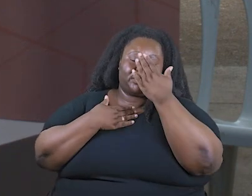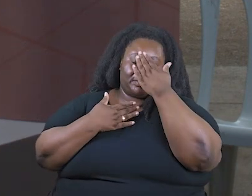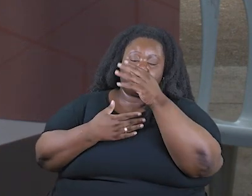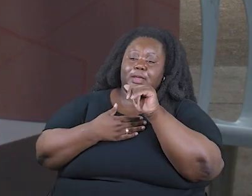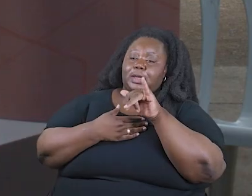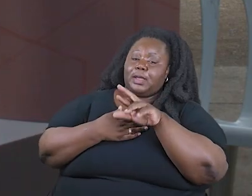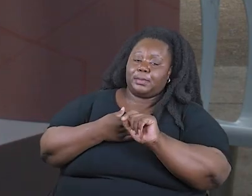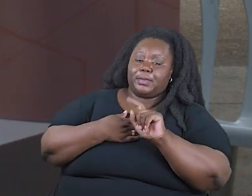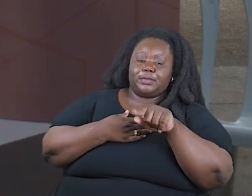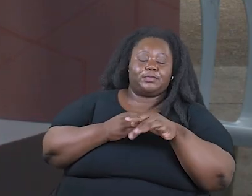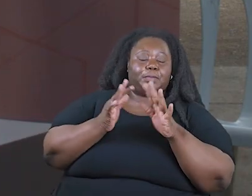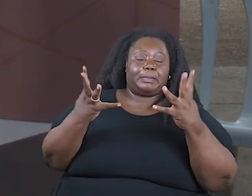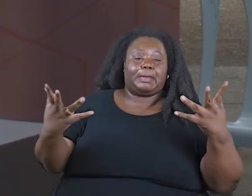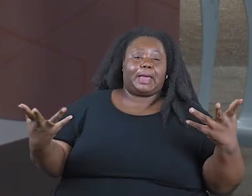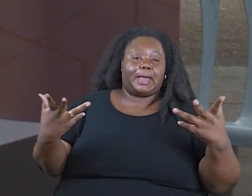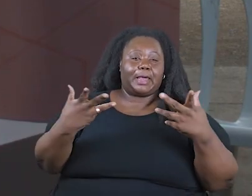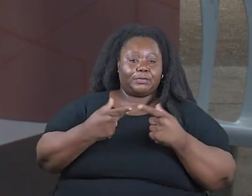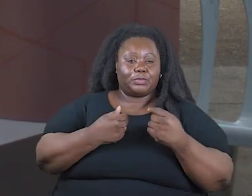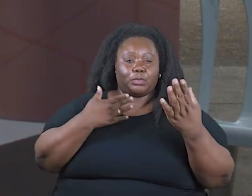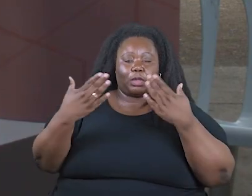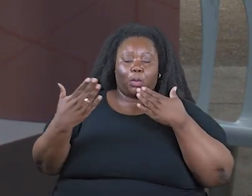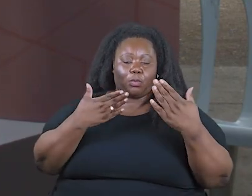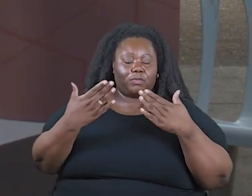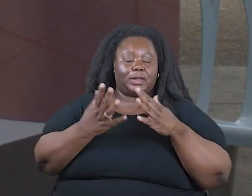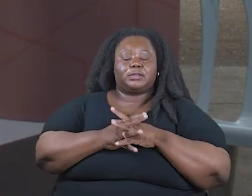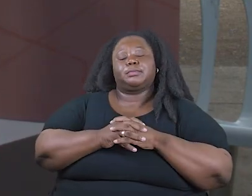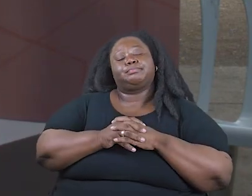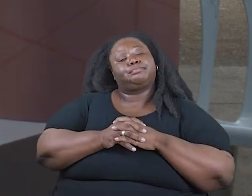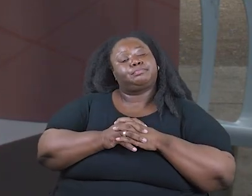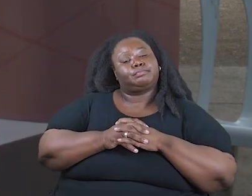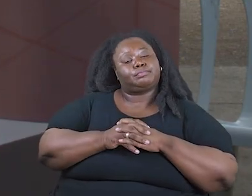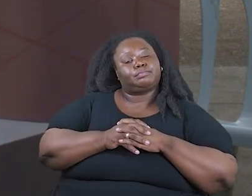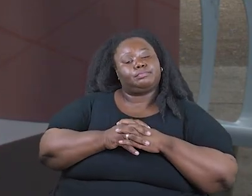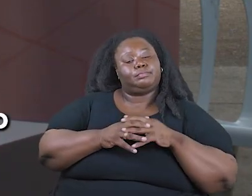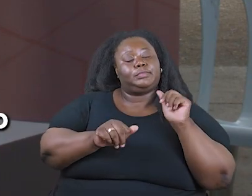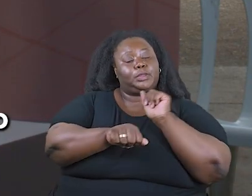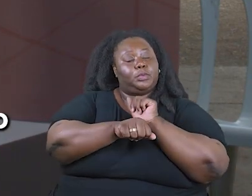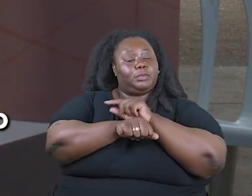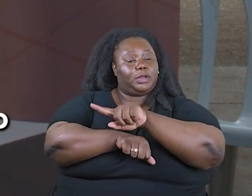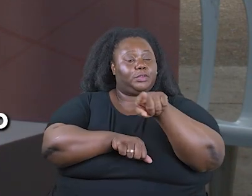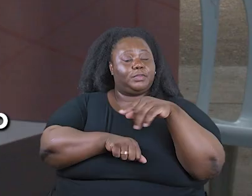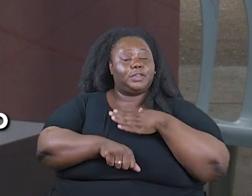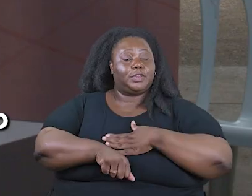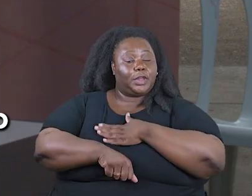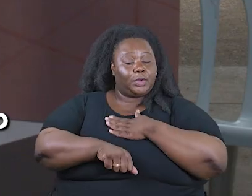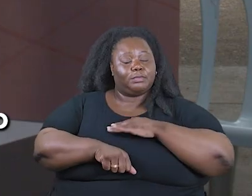Muito obrigada, Amir. Foi maravilhoso esse bate-papo. E eu espero